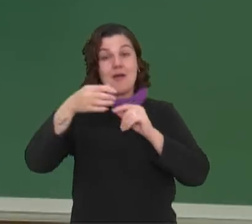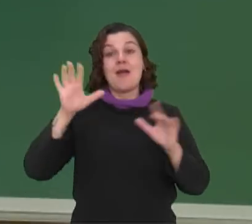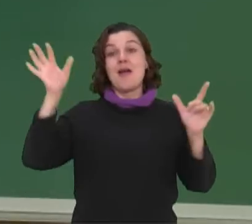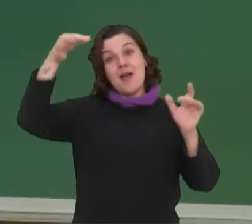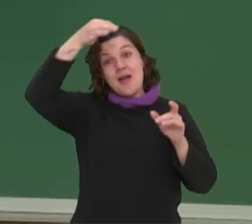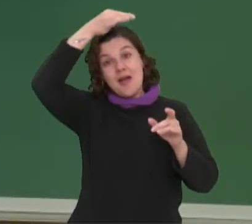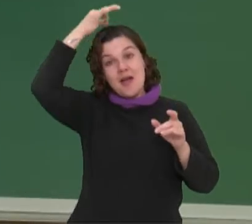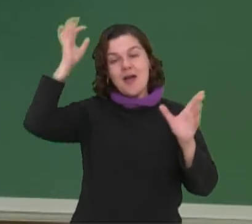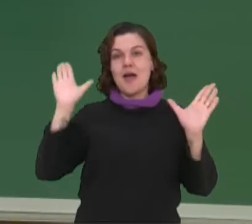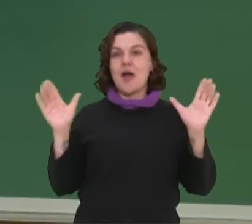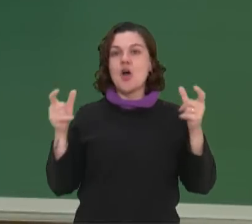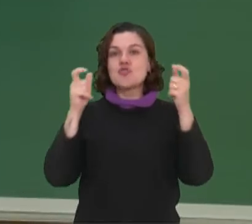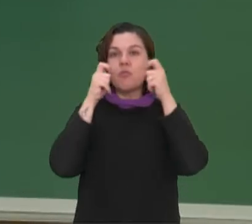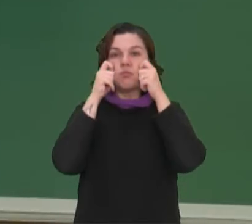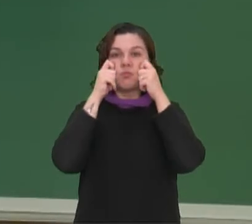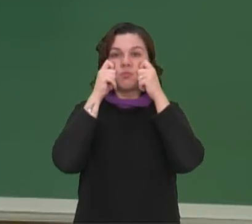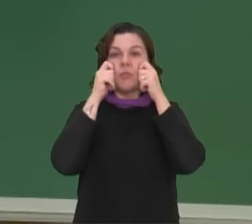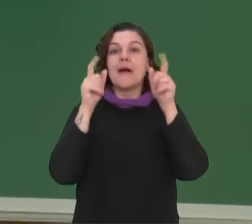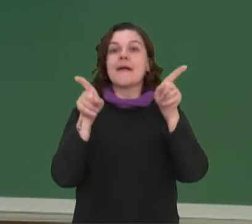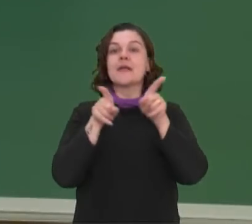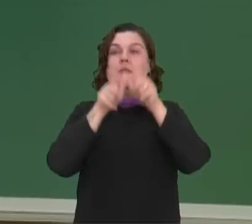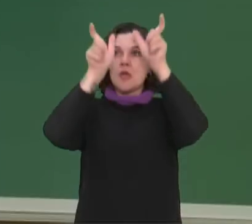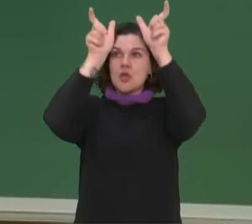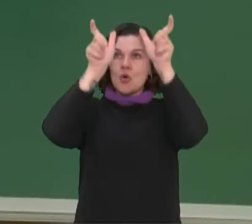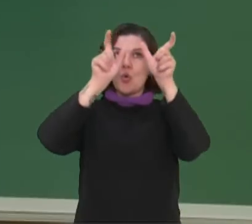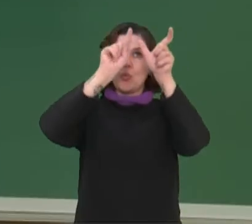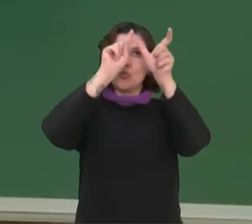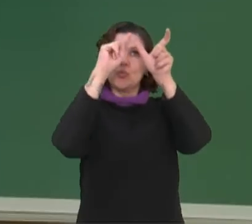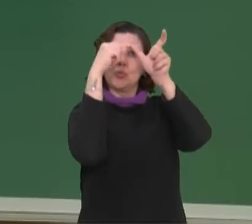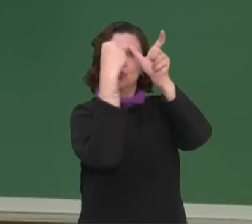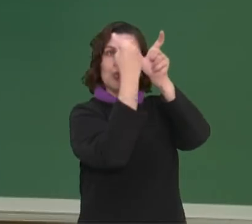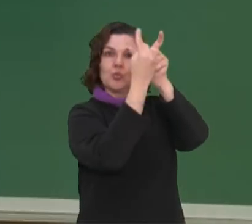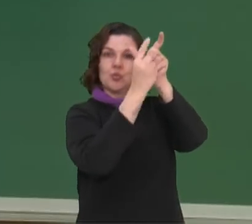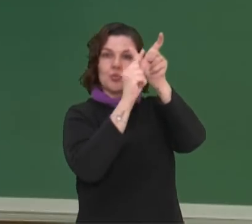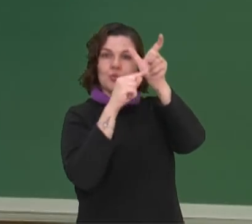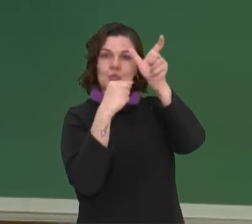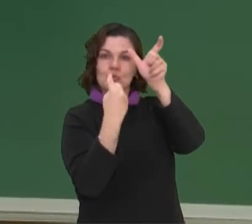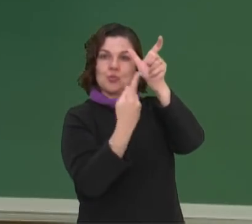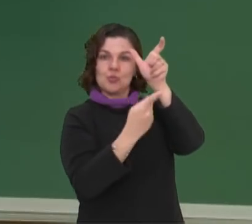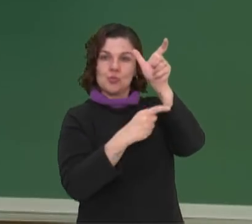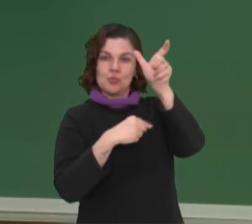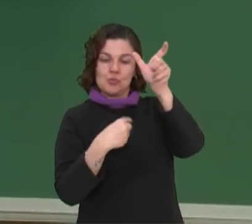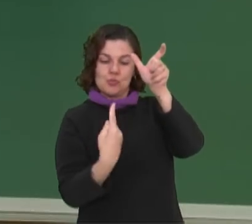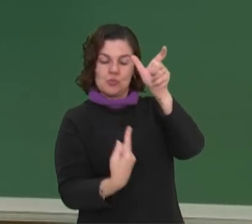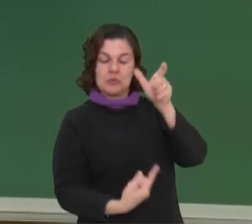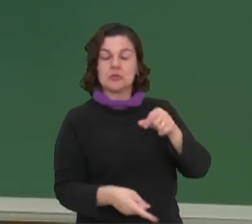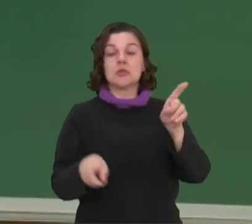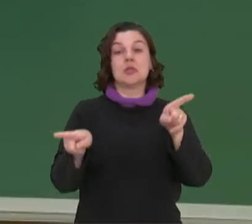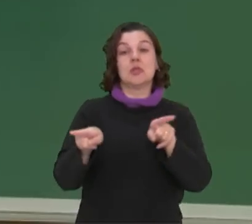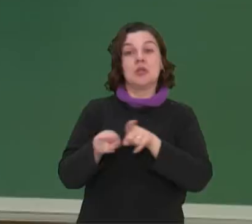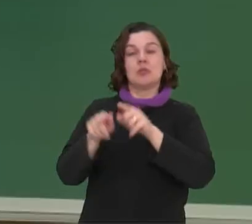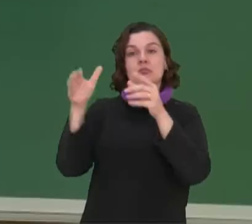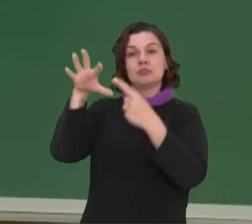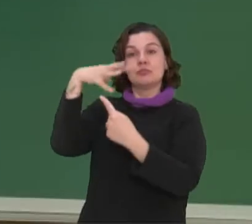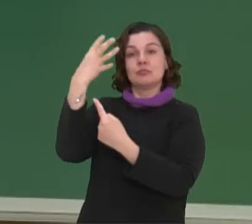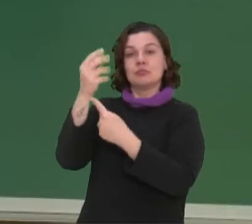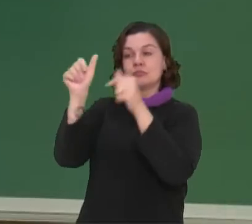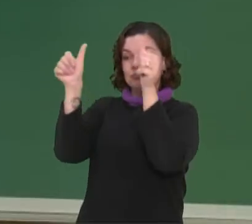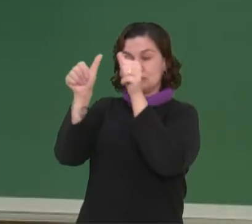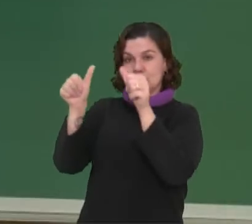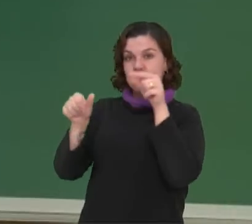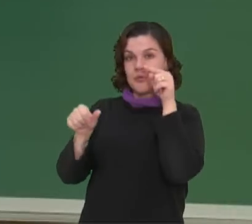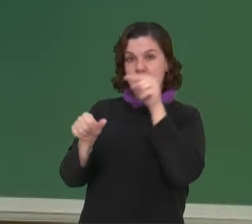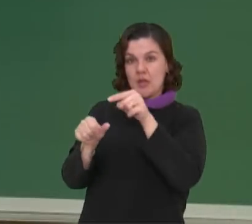bochechudos e colunas espiraladas, com espirais nas colunas. Nas esculturas, largo uso